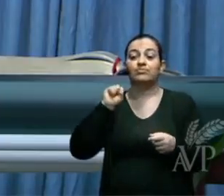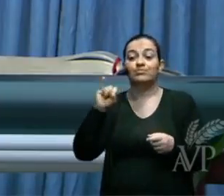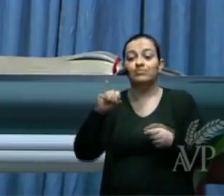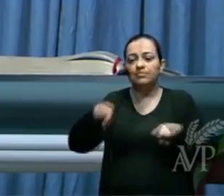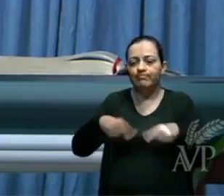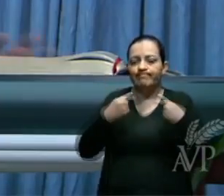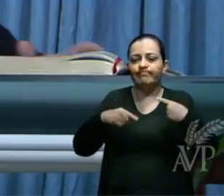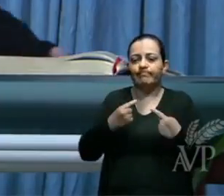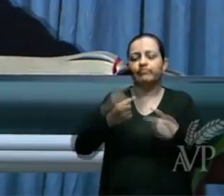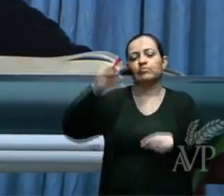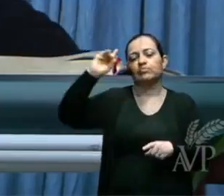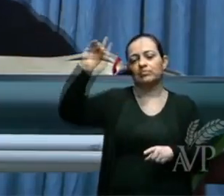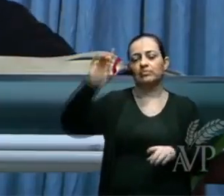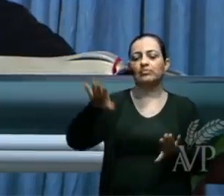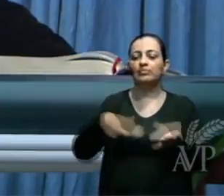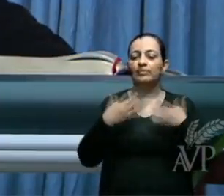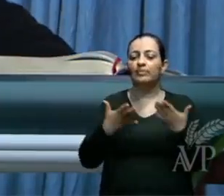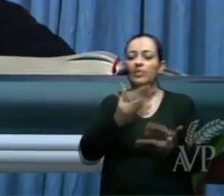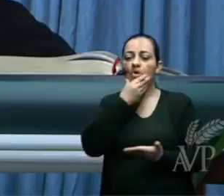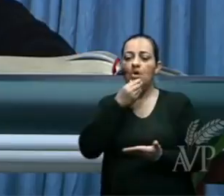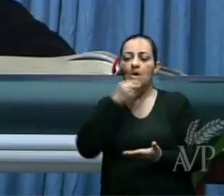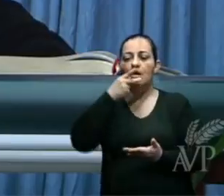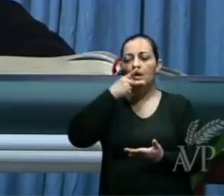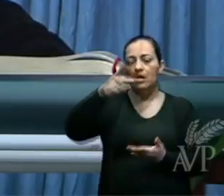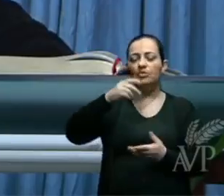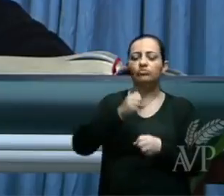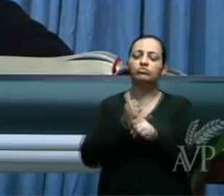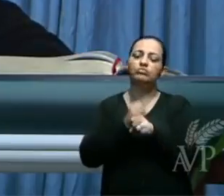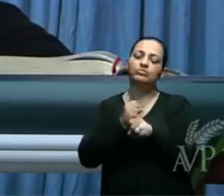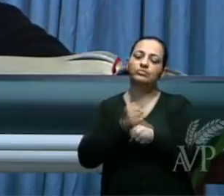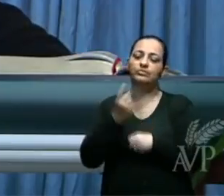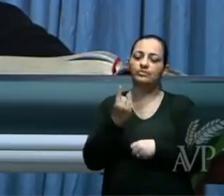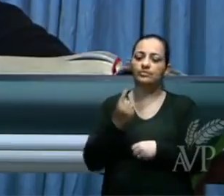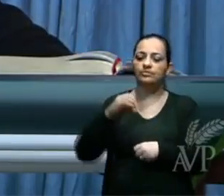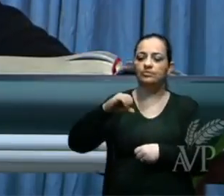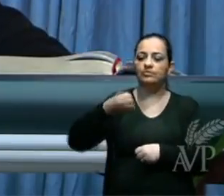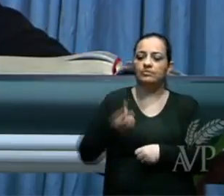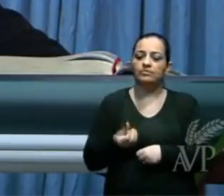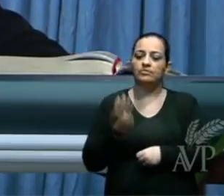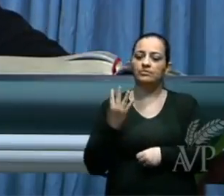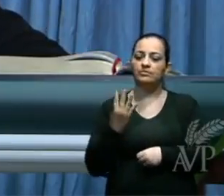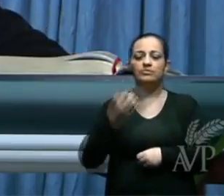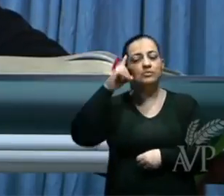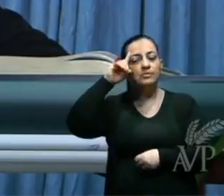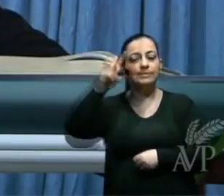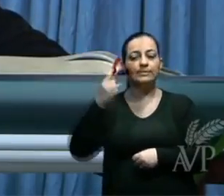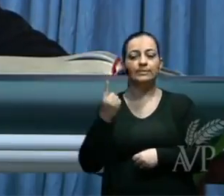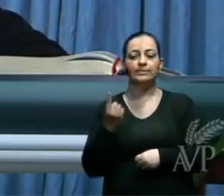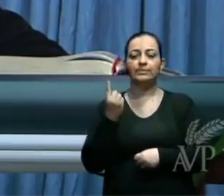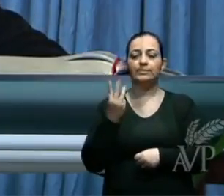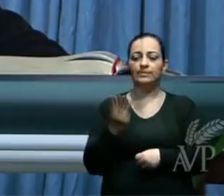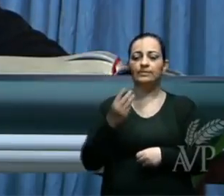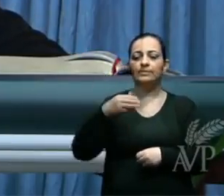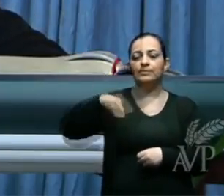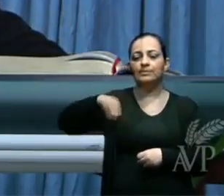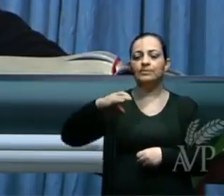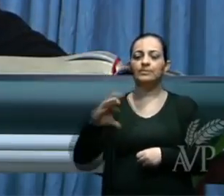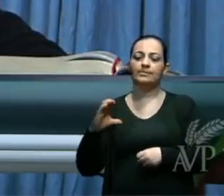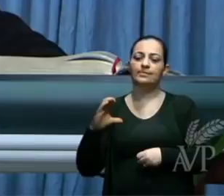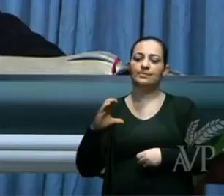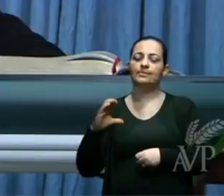então o profeta ele pegou essa mensagem no ano 64 no dia 13 de março